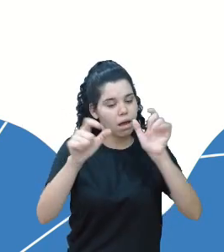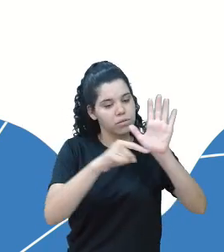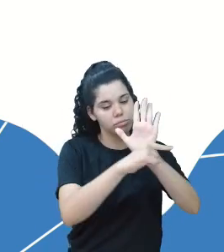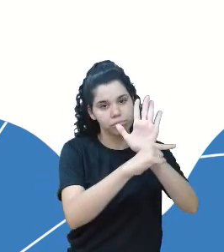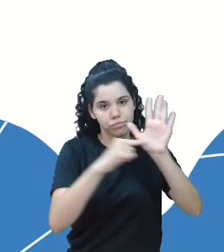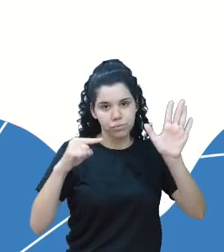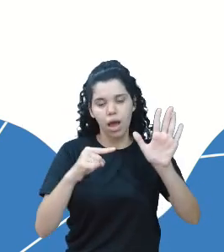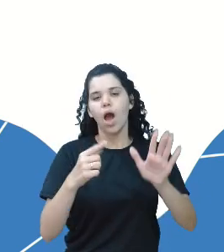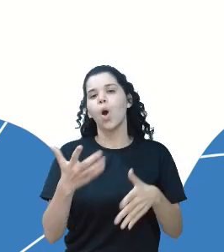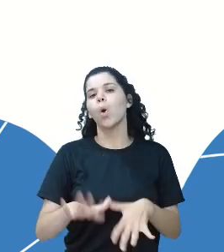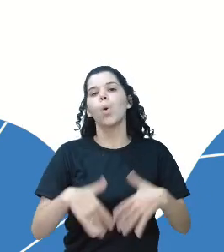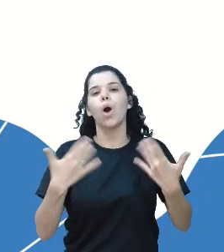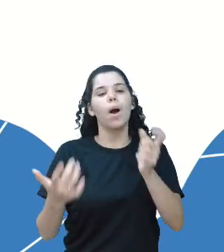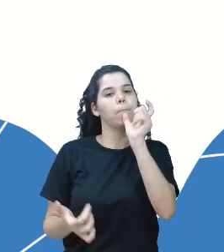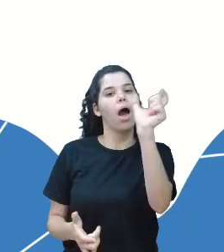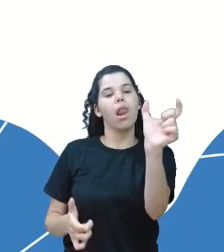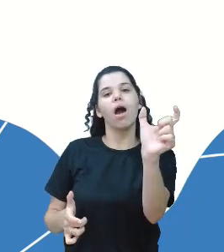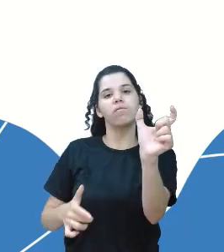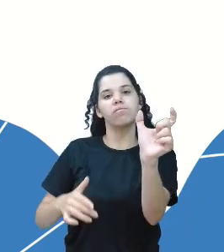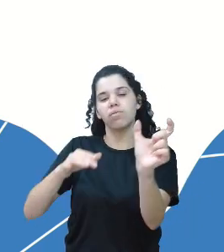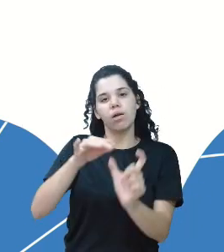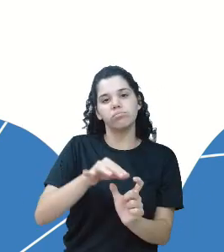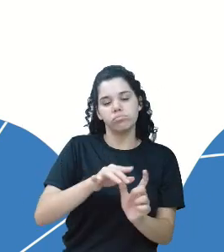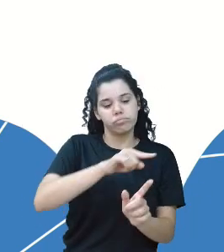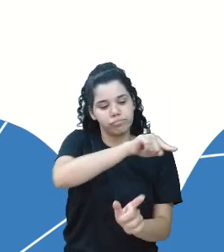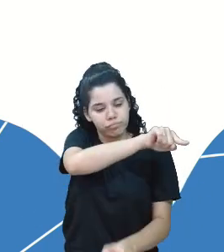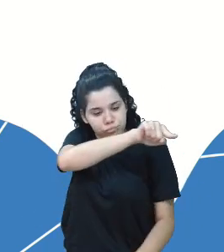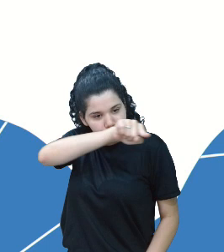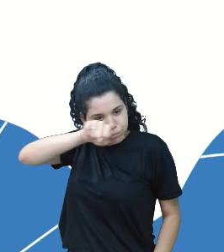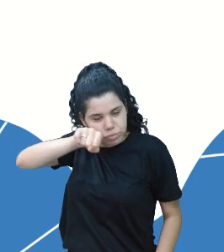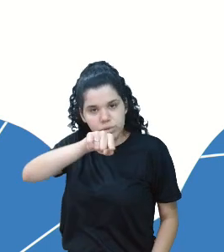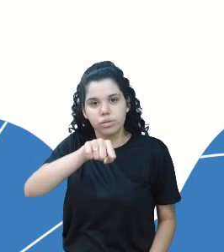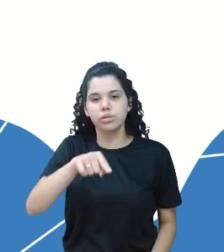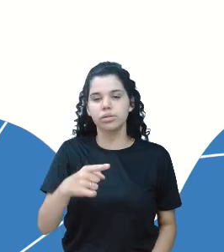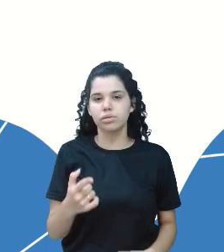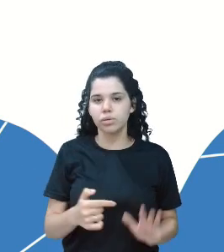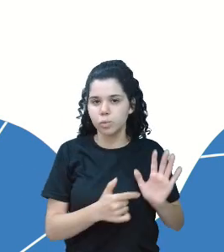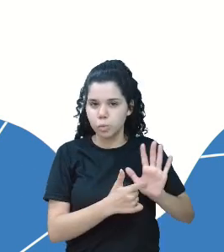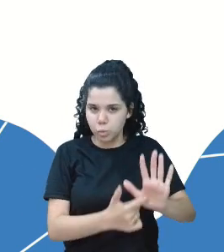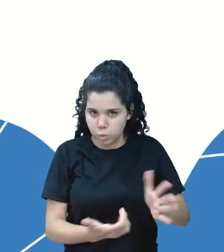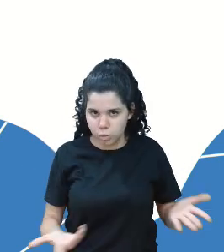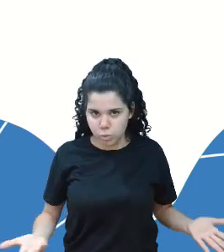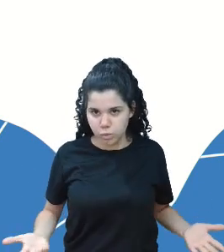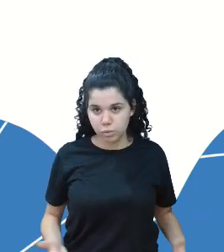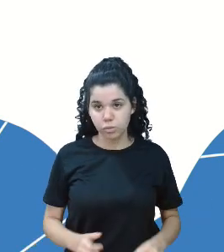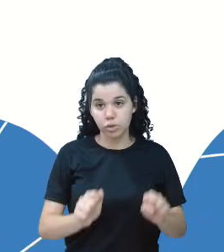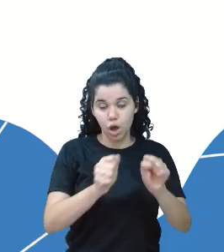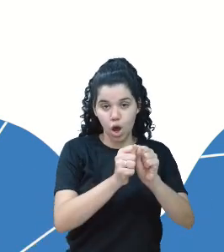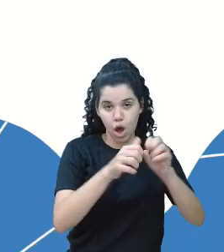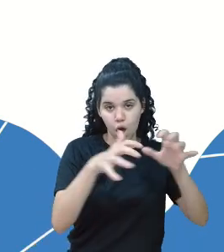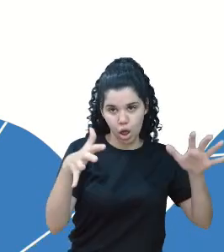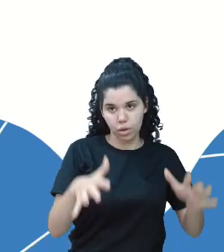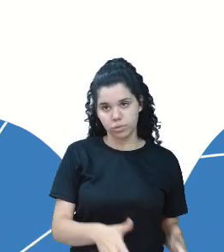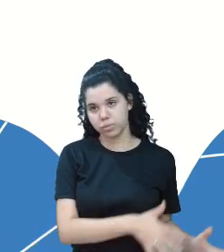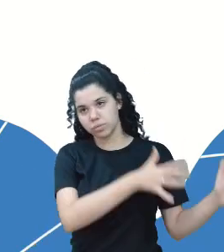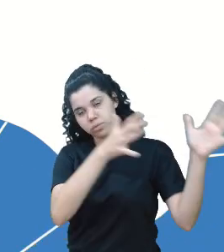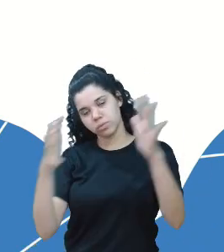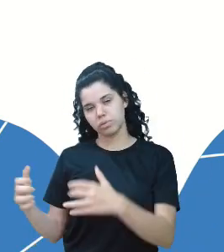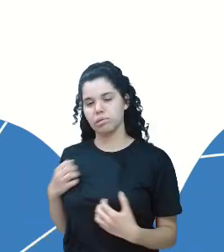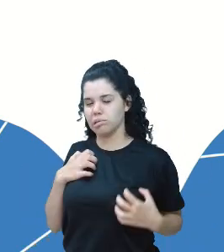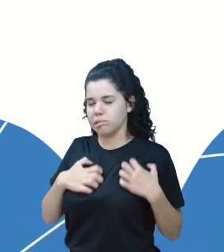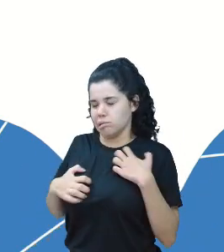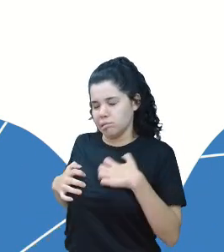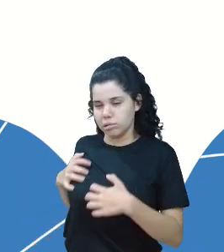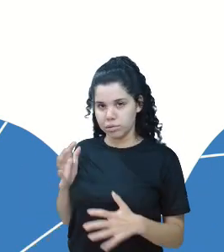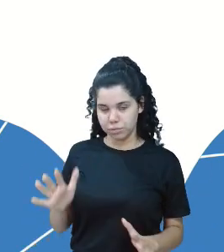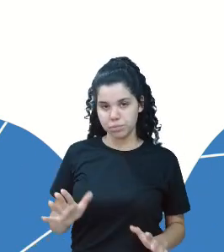destacadas, quais são as palavras destacadas? Quais são as palavras que estão em evidência? Glória e agonia.